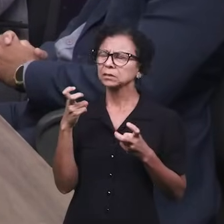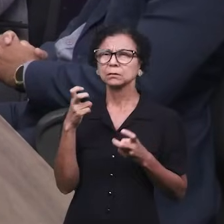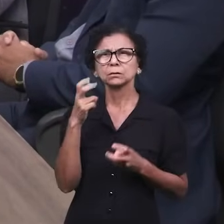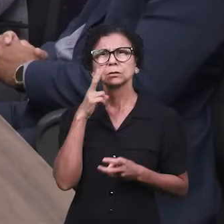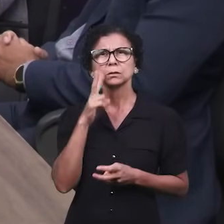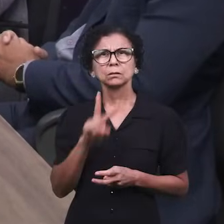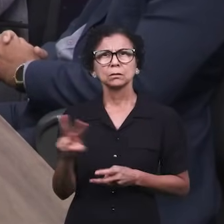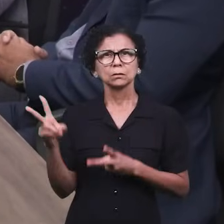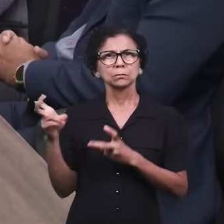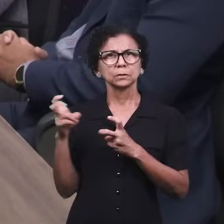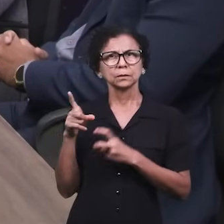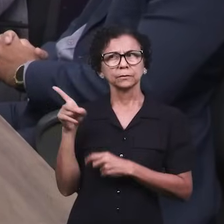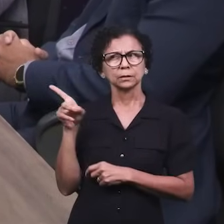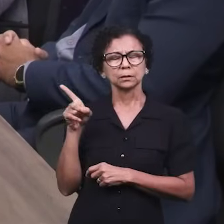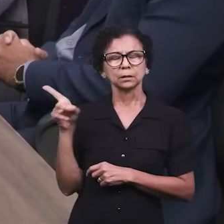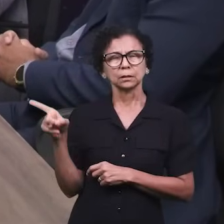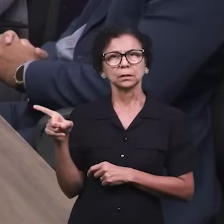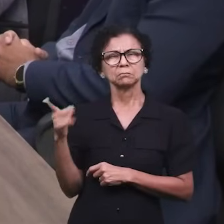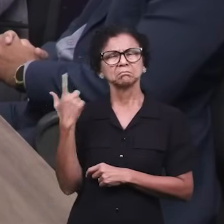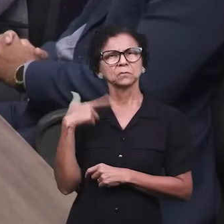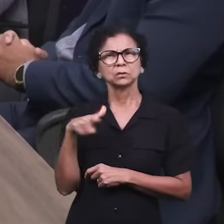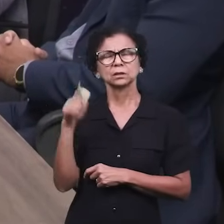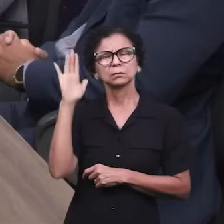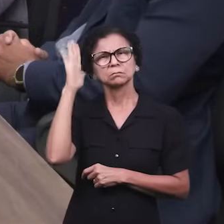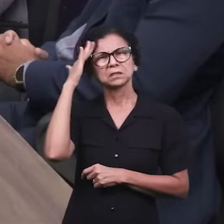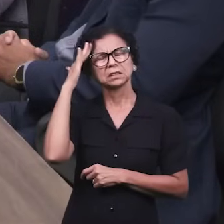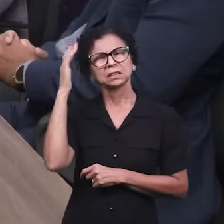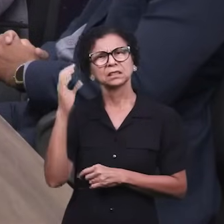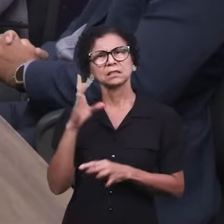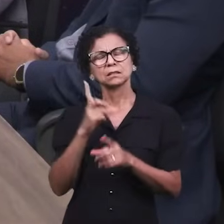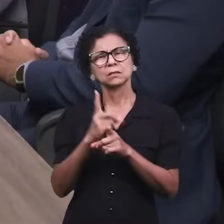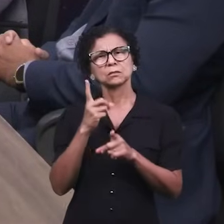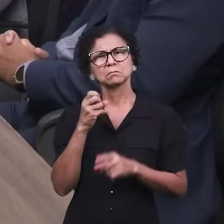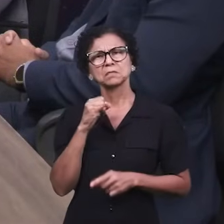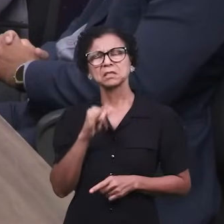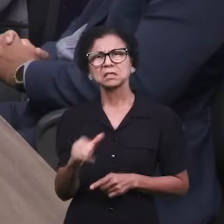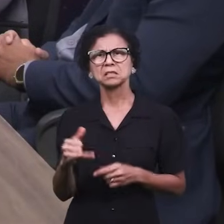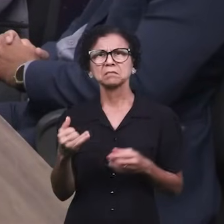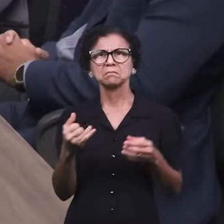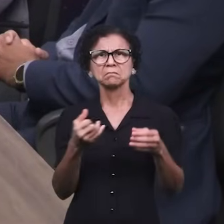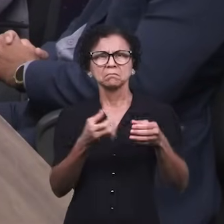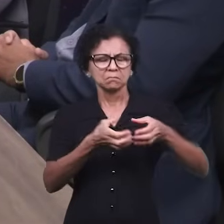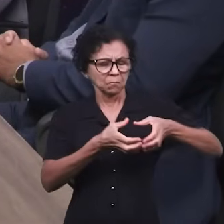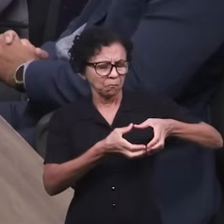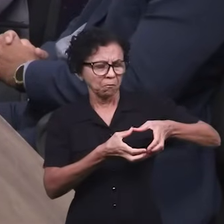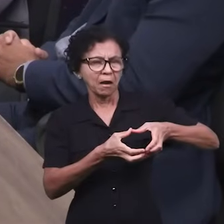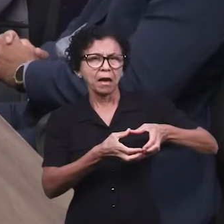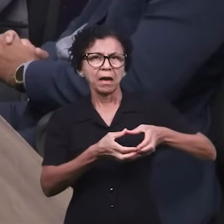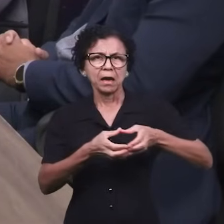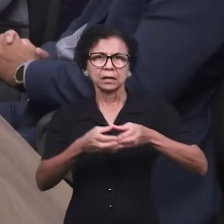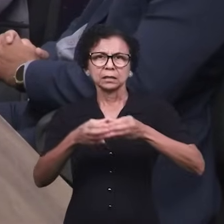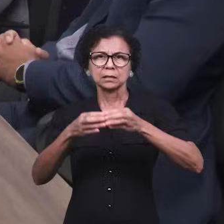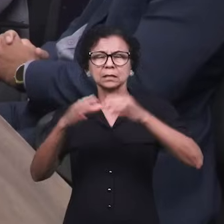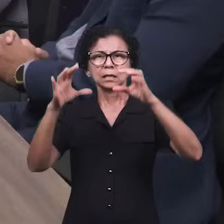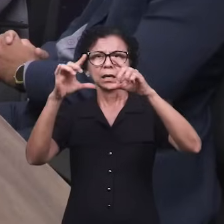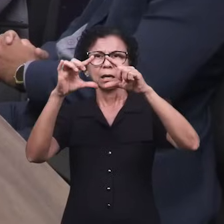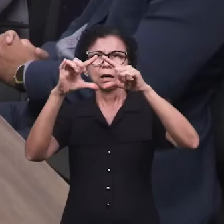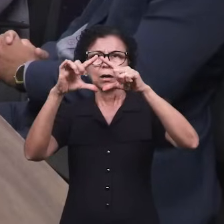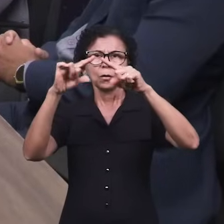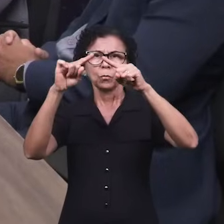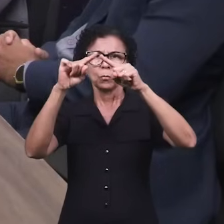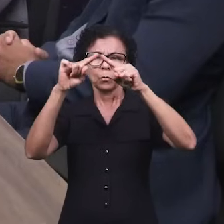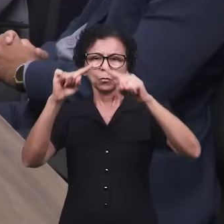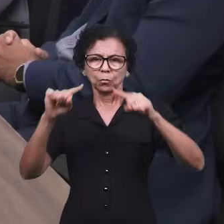gente olhando só para aquele momento ali, nós não conseguimos identificar se é uma esfera, se é um cone,